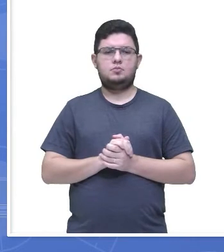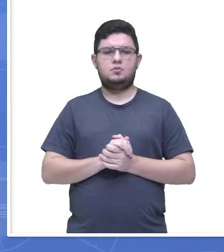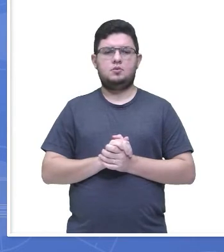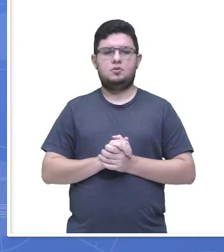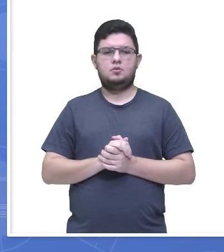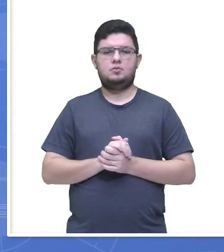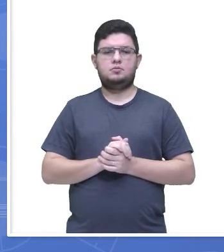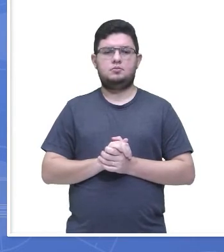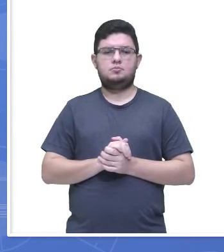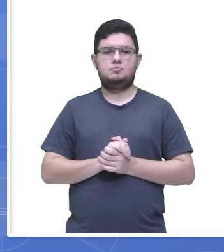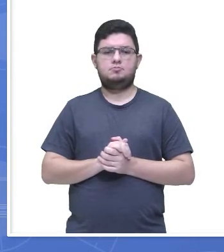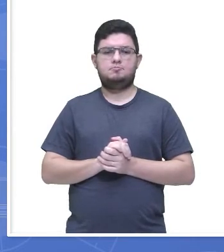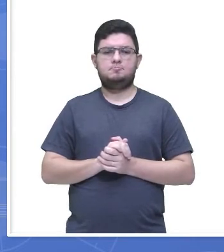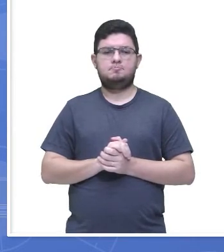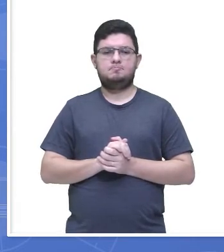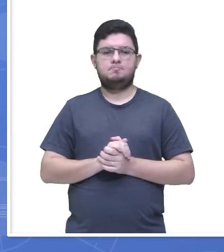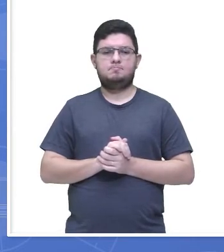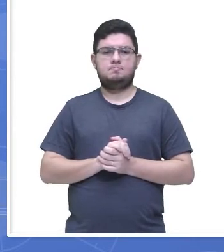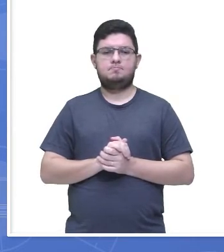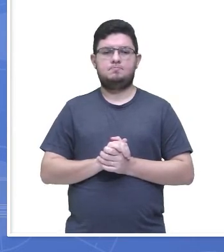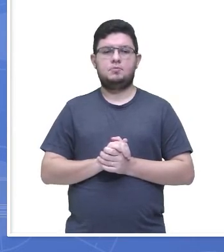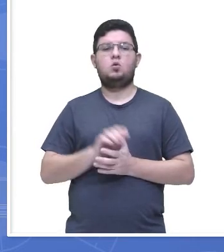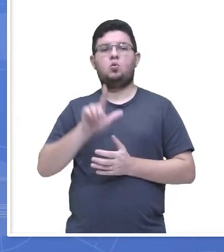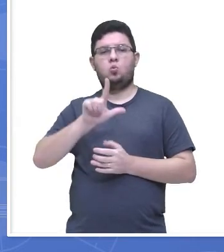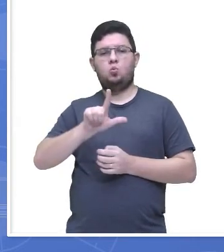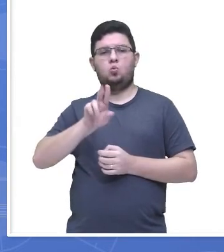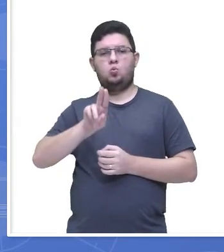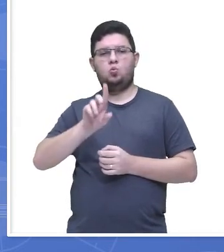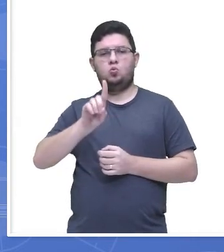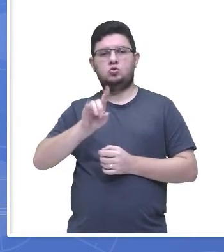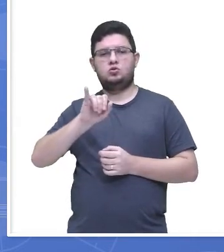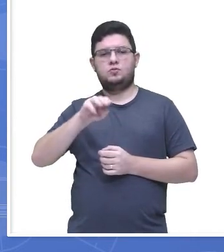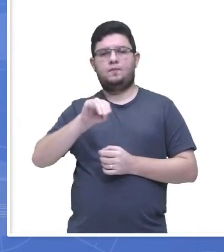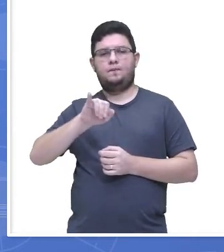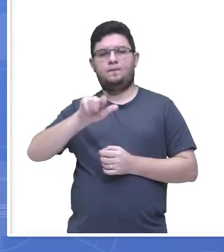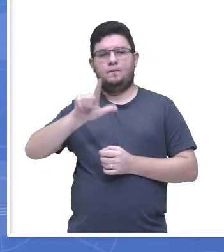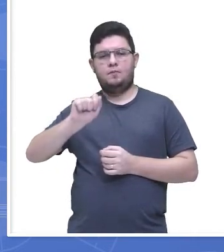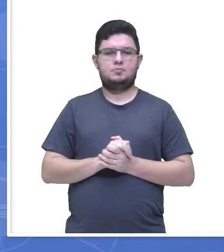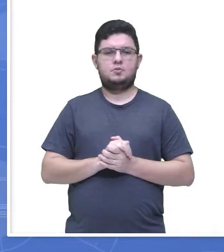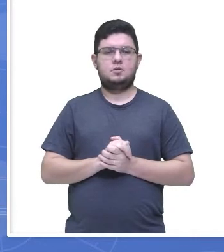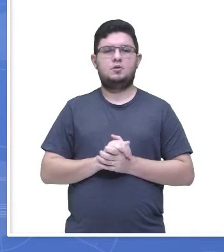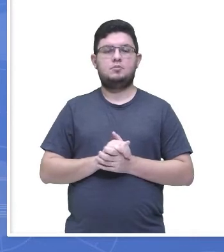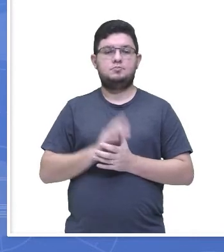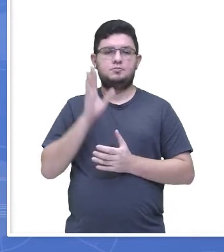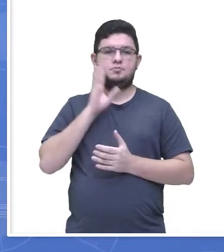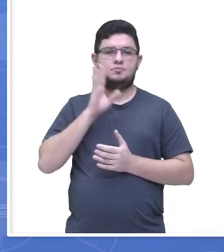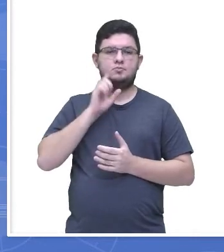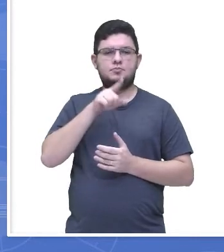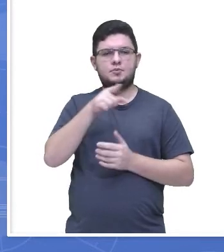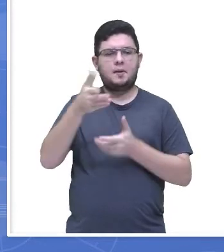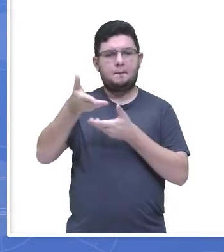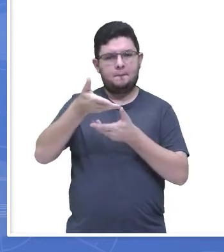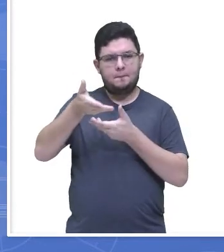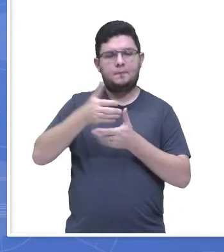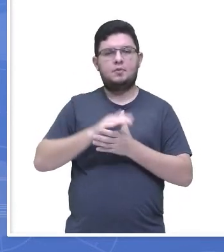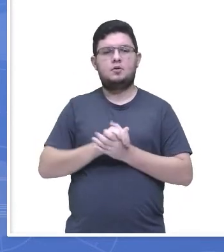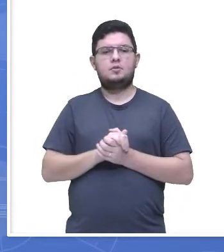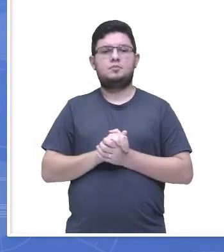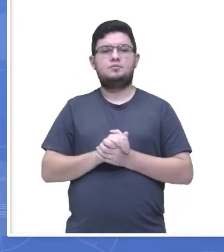gramas. Então, você já vai anotar aí, olha, na sua tabelinha, que a massa é 400 gramas. Aí,